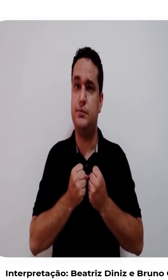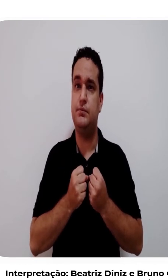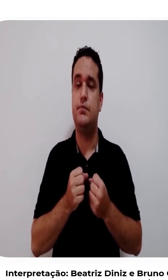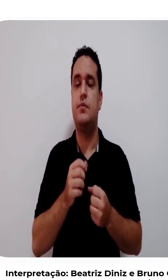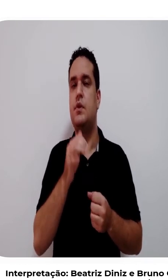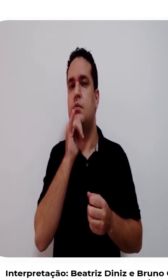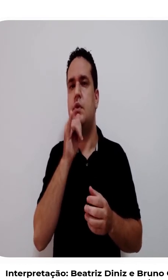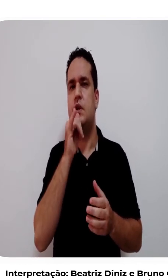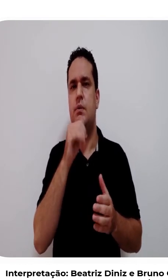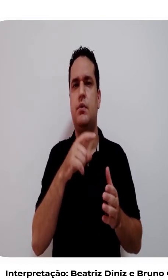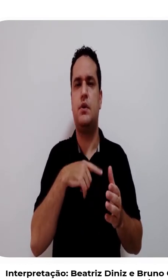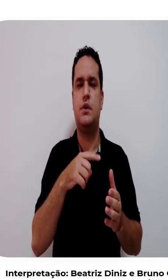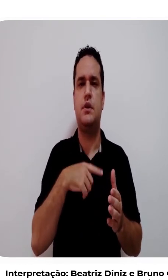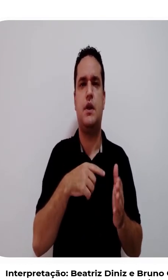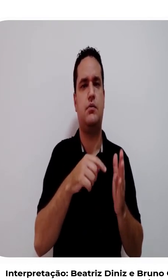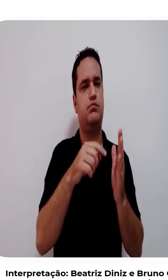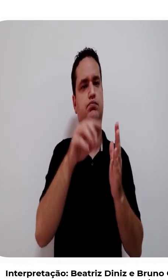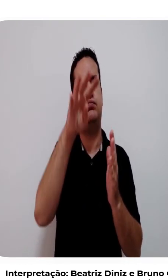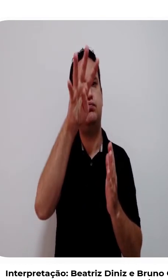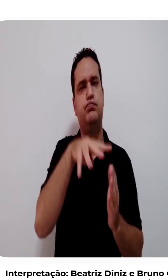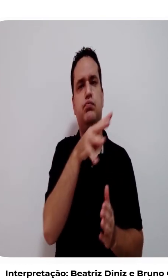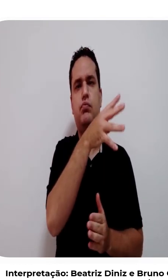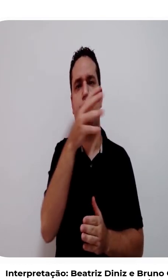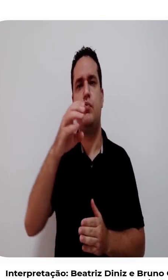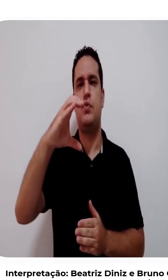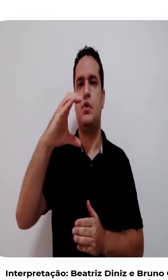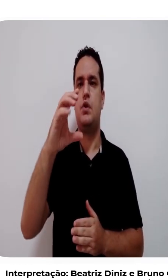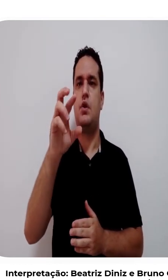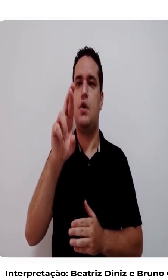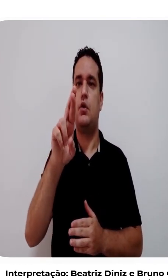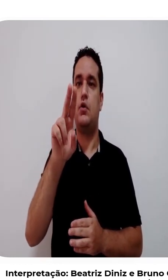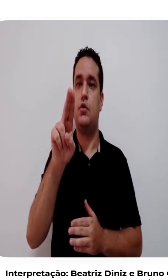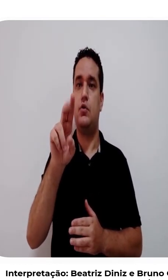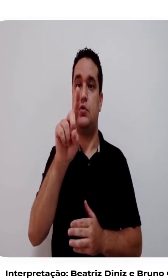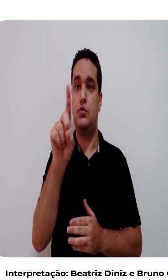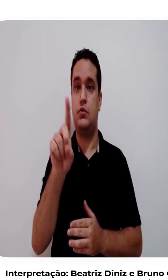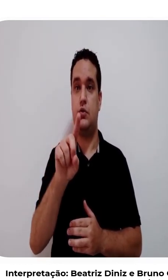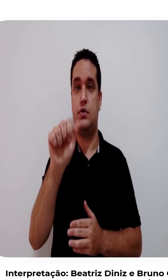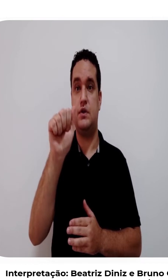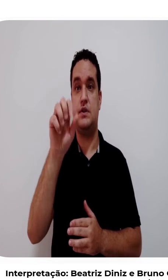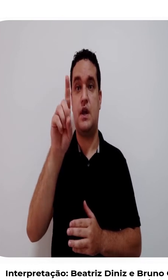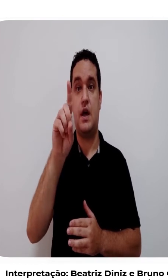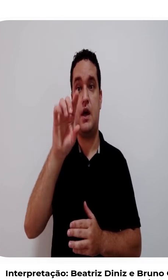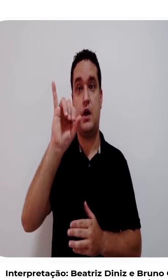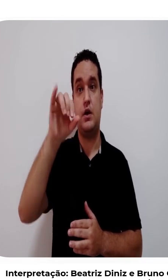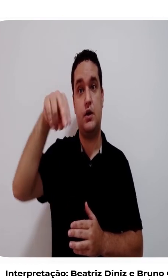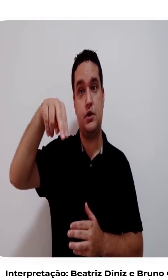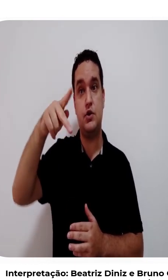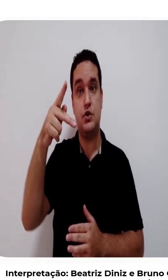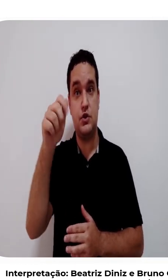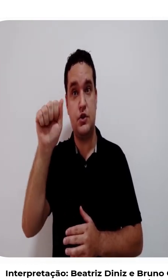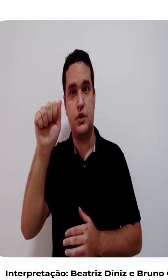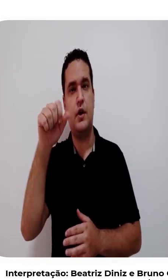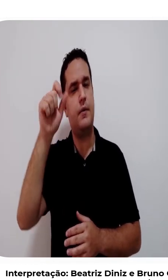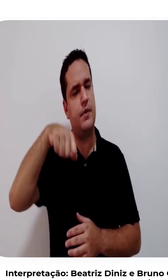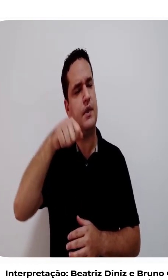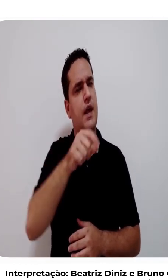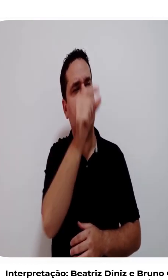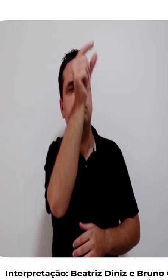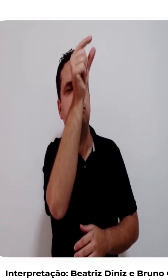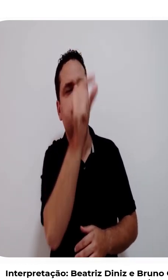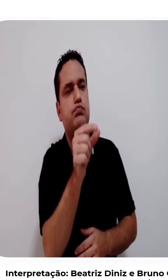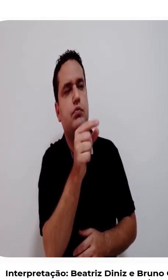ali, e aí a gente tem a ferramenta de colocar uma letra colorida, né, e fazer a comparação. Então, cada criança